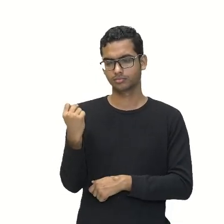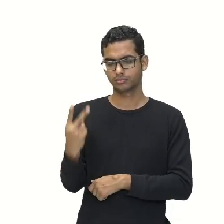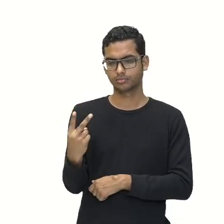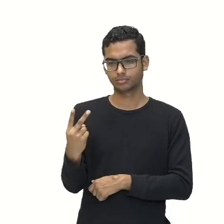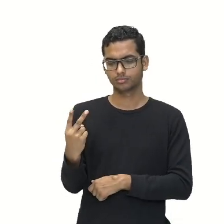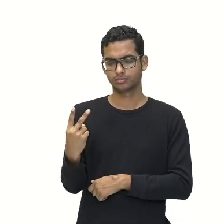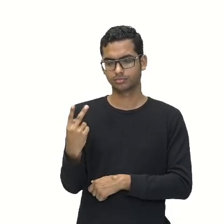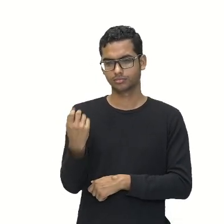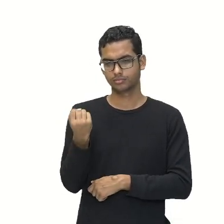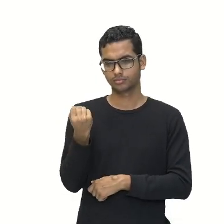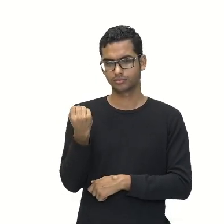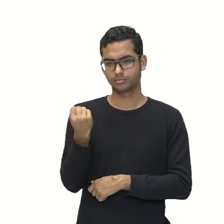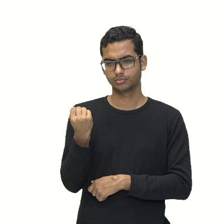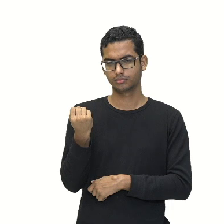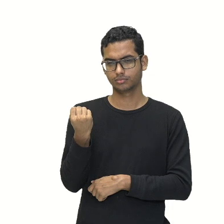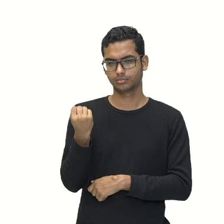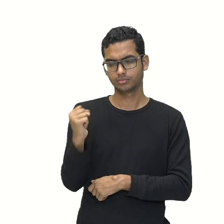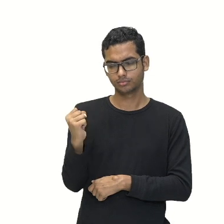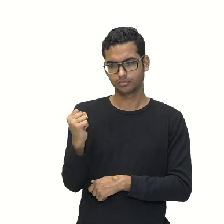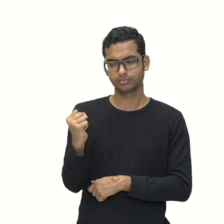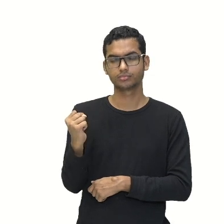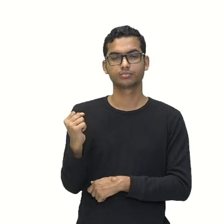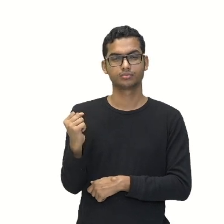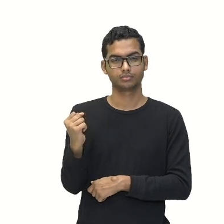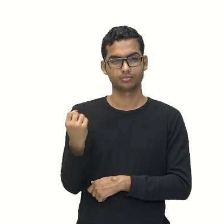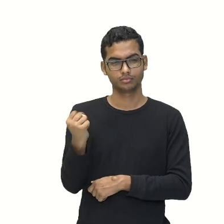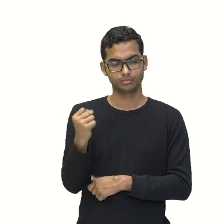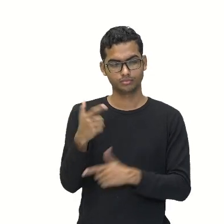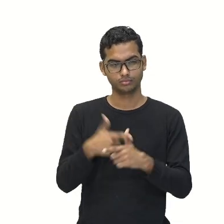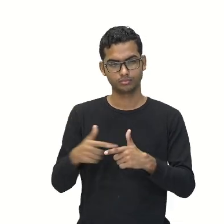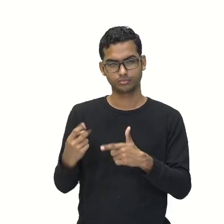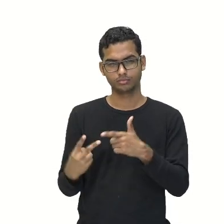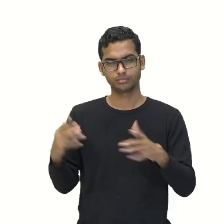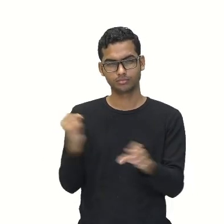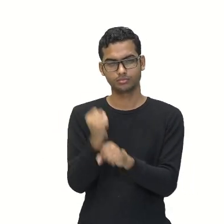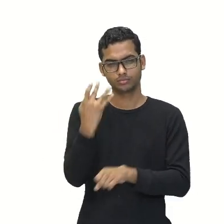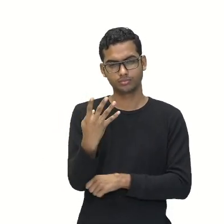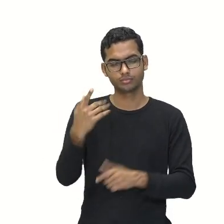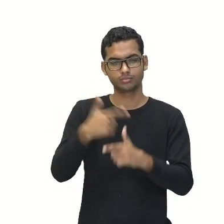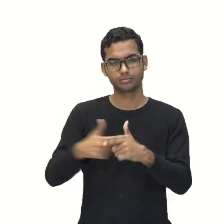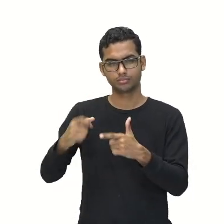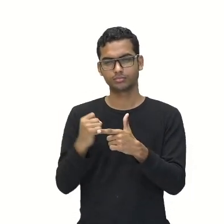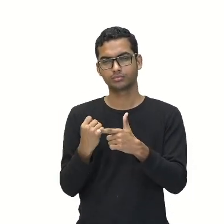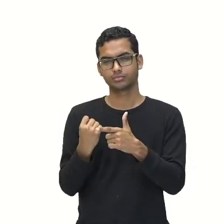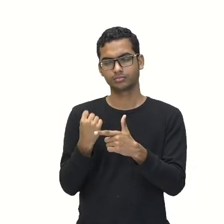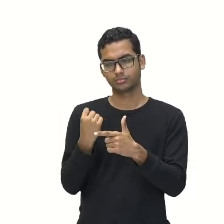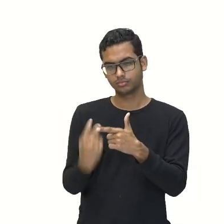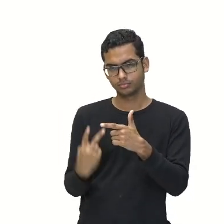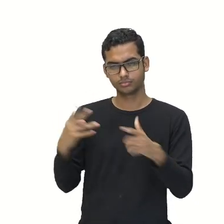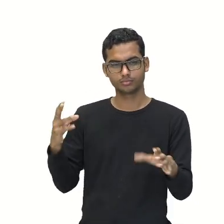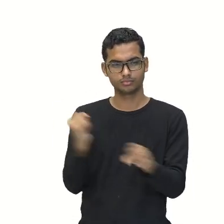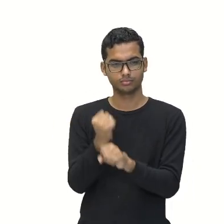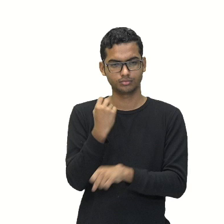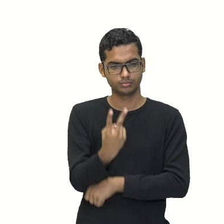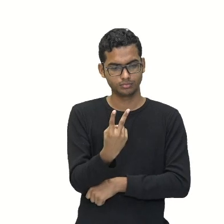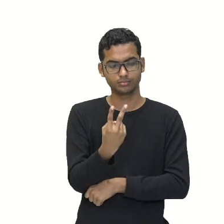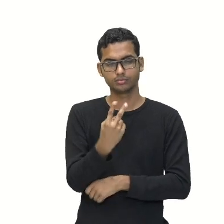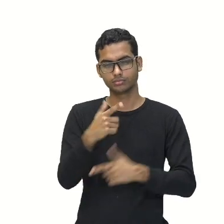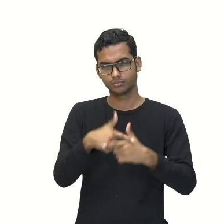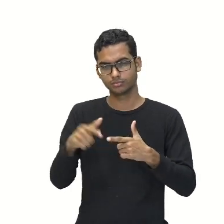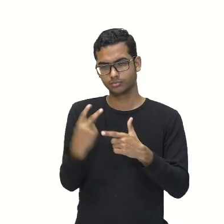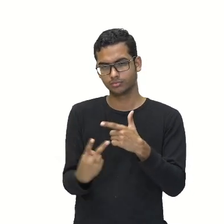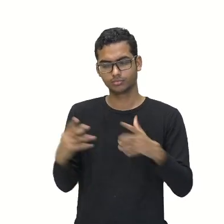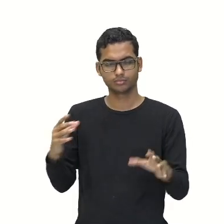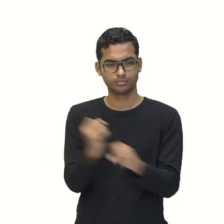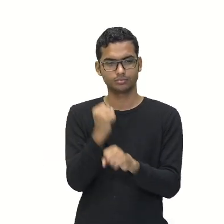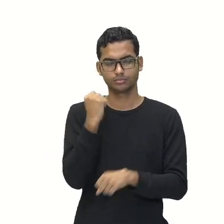dá 8. 8 dividido por 2 dá 4. 4 dividido por 2 dá 2. E 2 dividido por 2 dá 1.